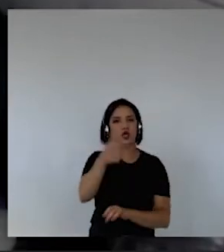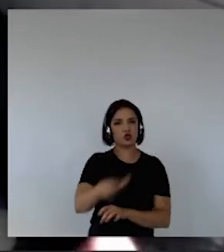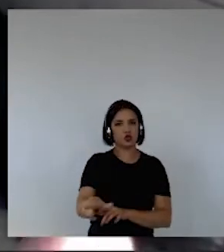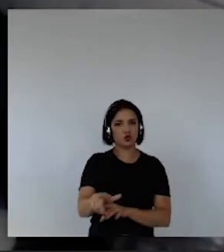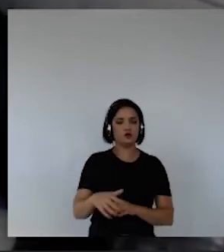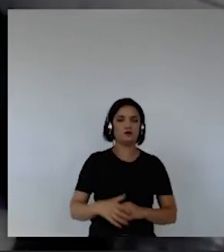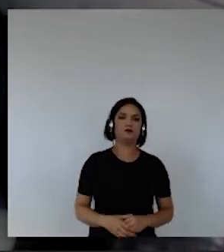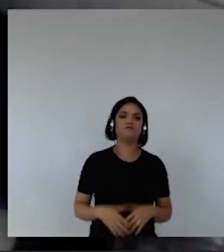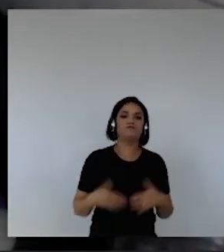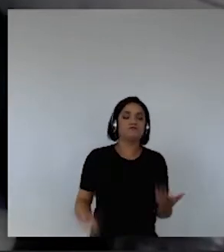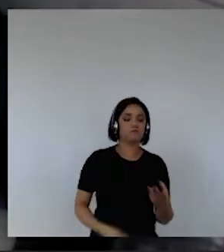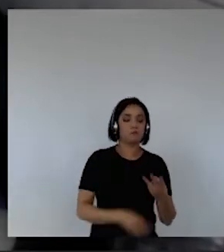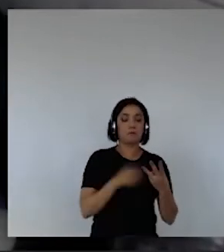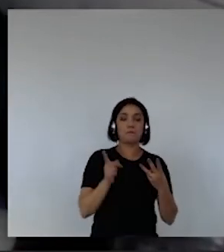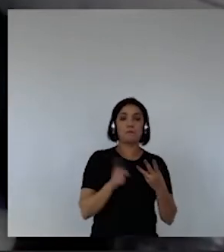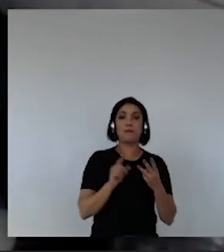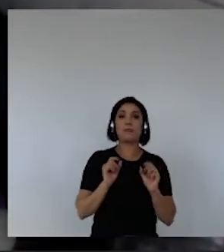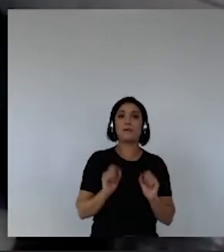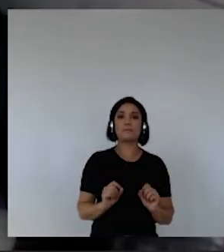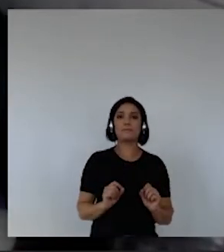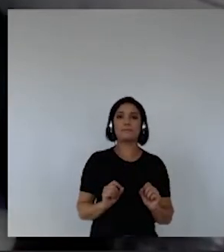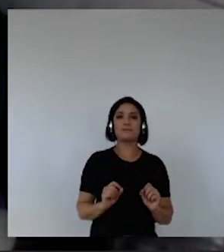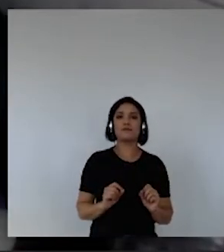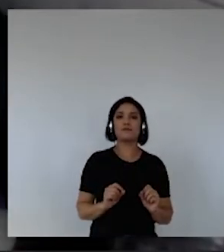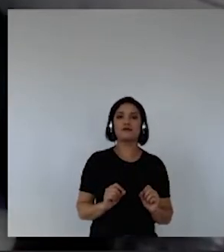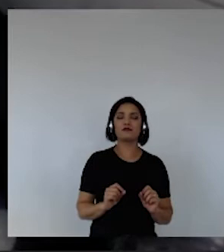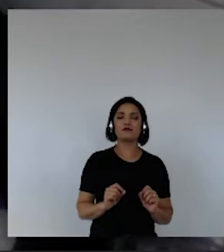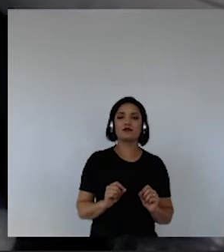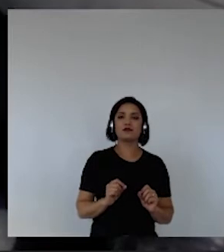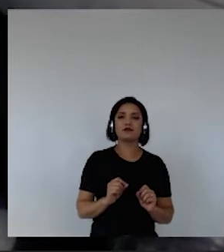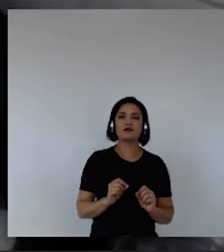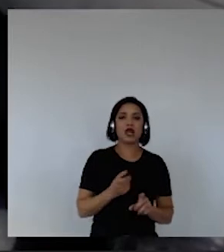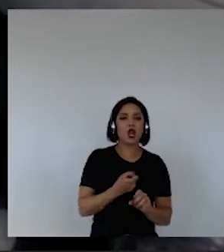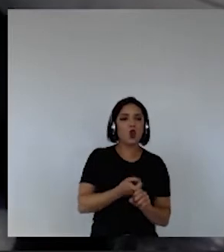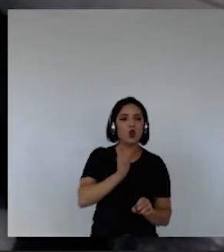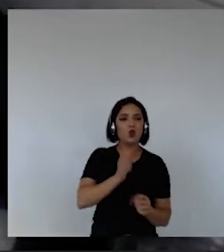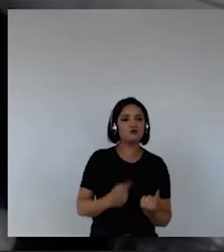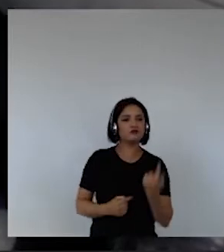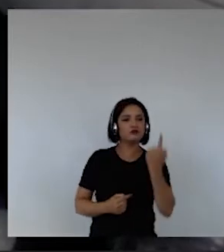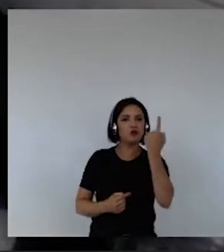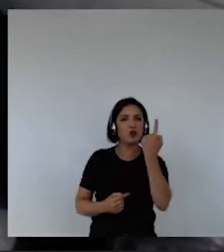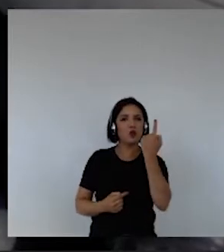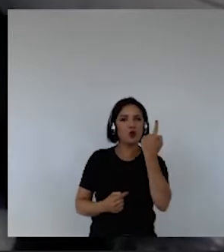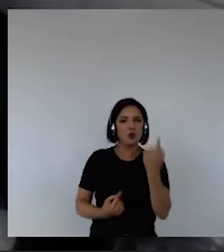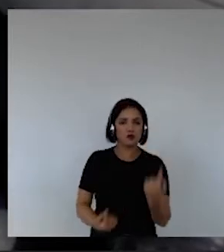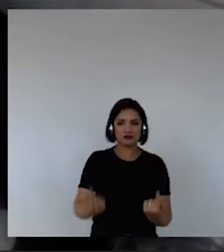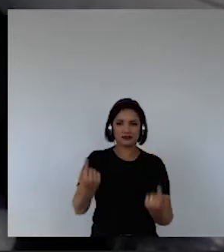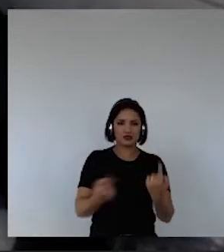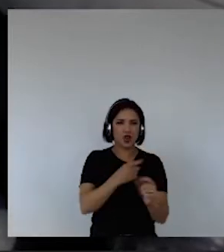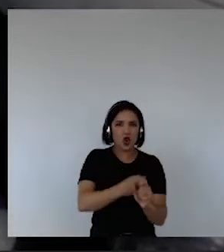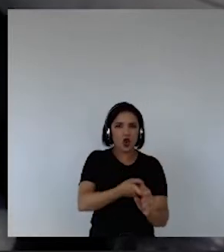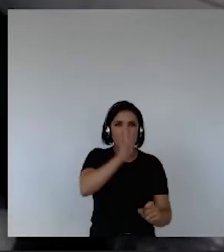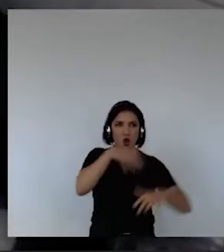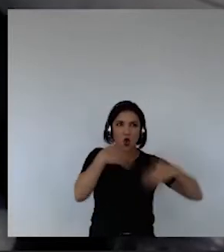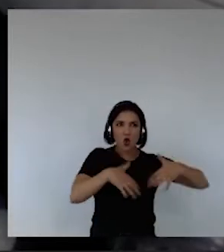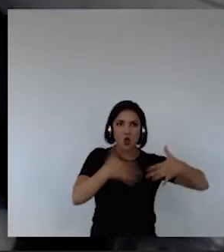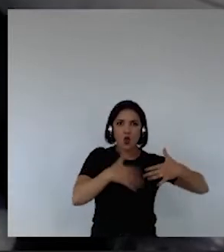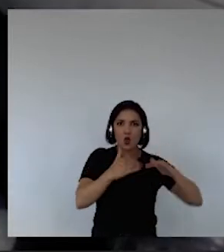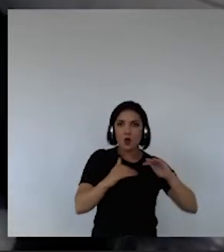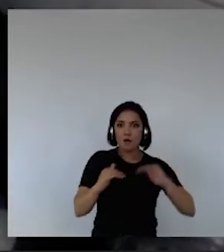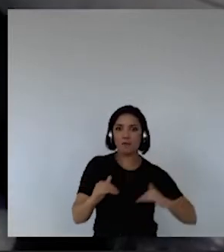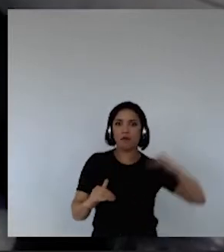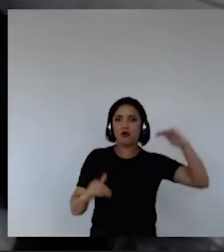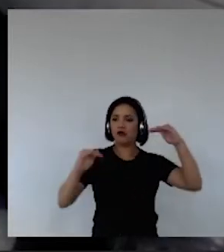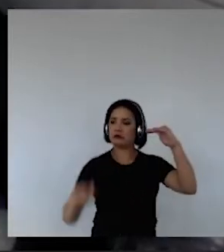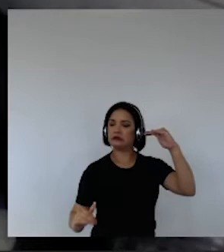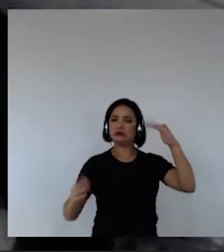aqui. 3, extrema vantagem para uma das partes, apesar do que a jurisprudência ela não analisa